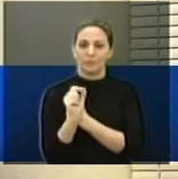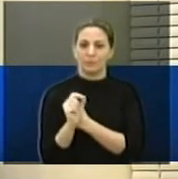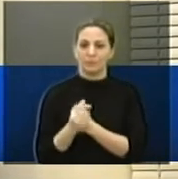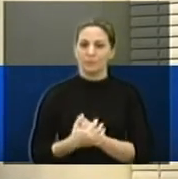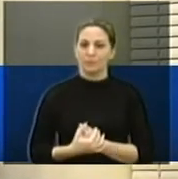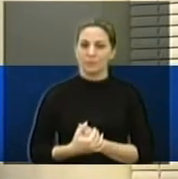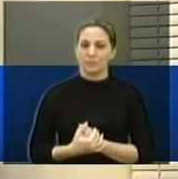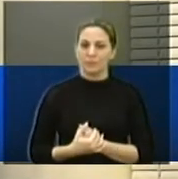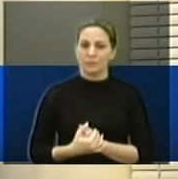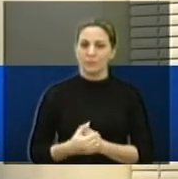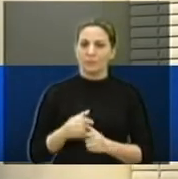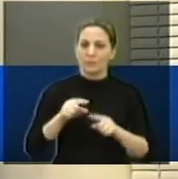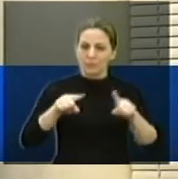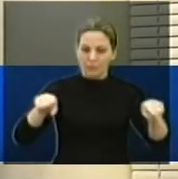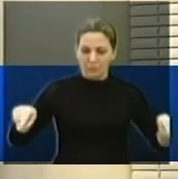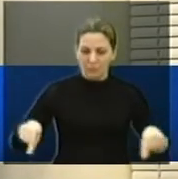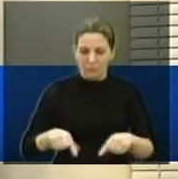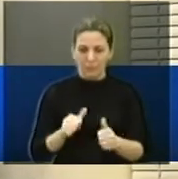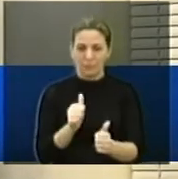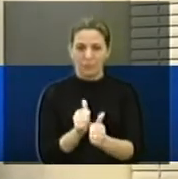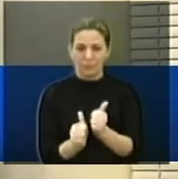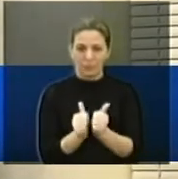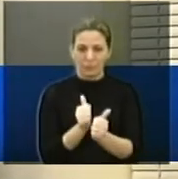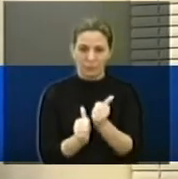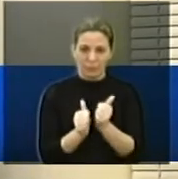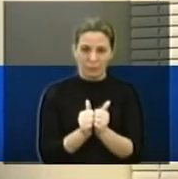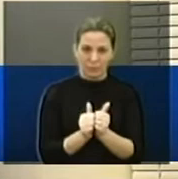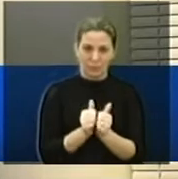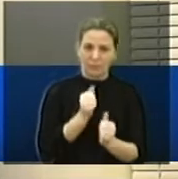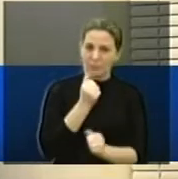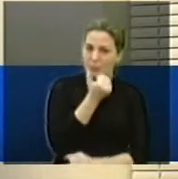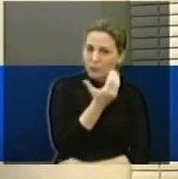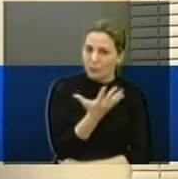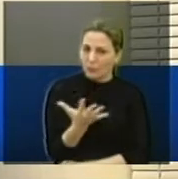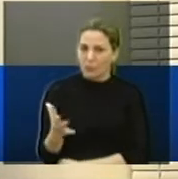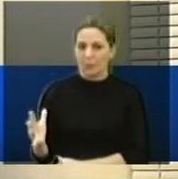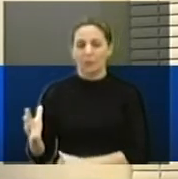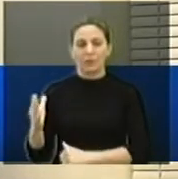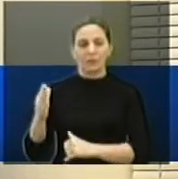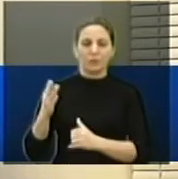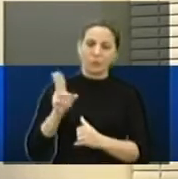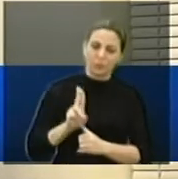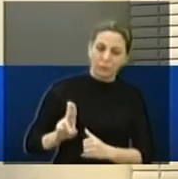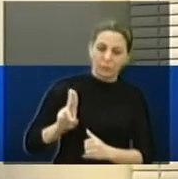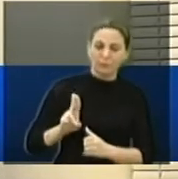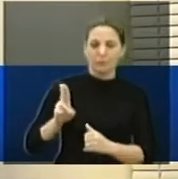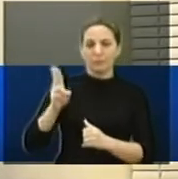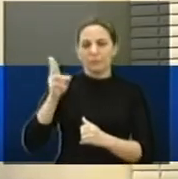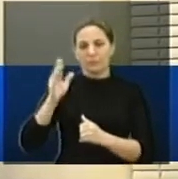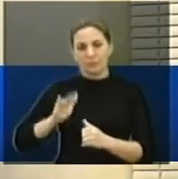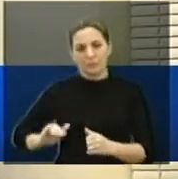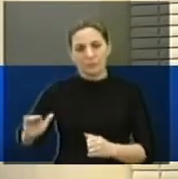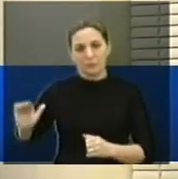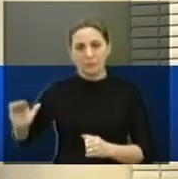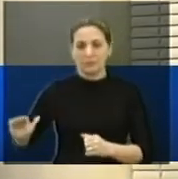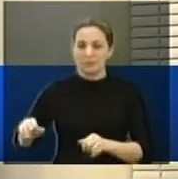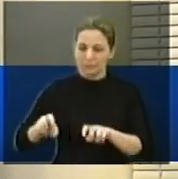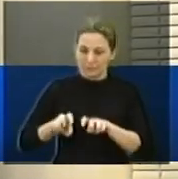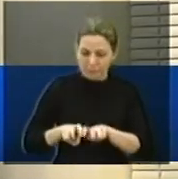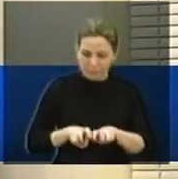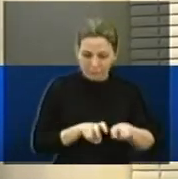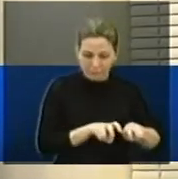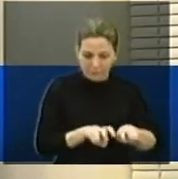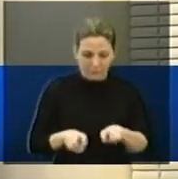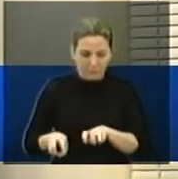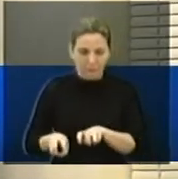é no campo de futebol é no parque que serviria para as crianças é na arquibancada é